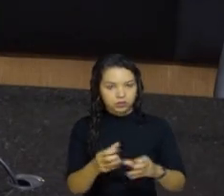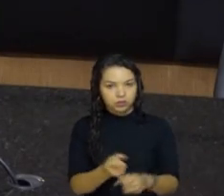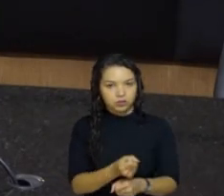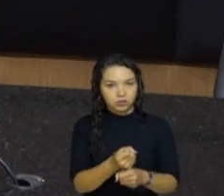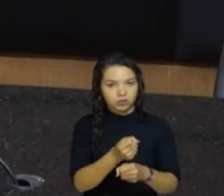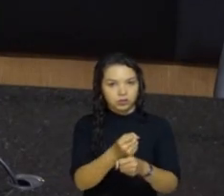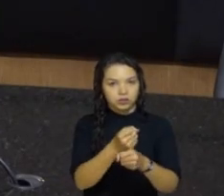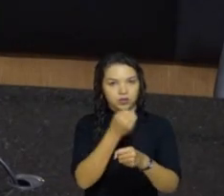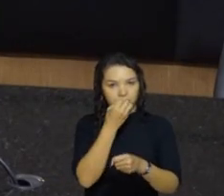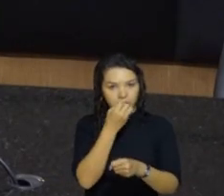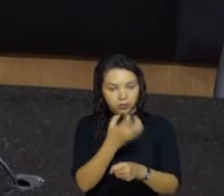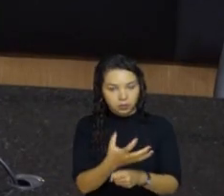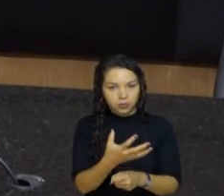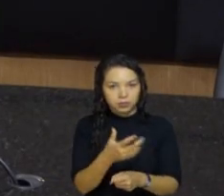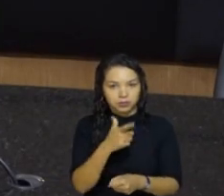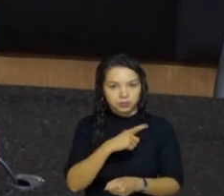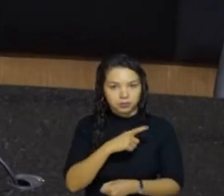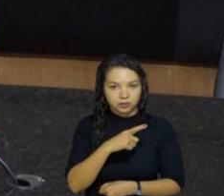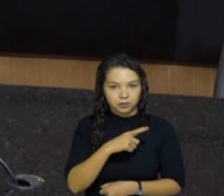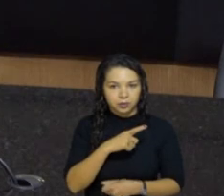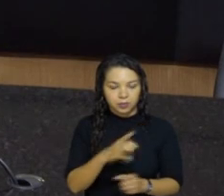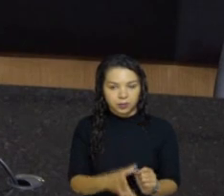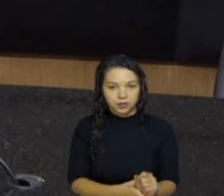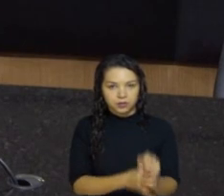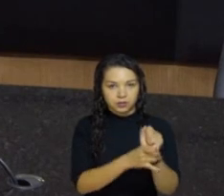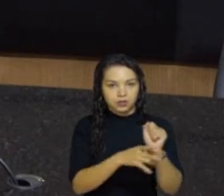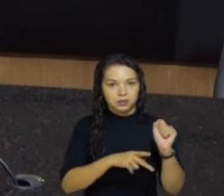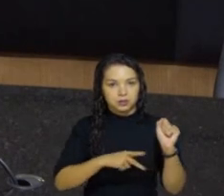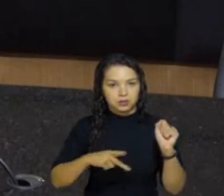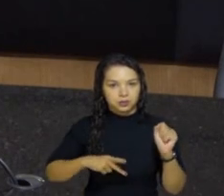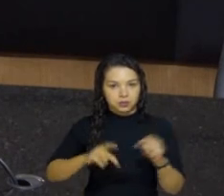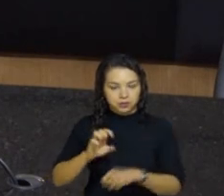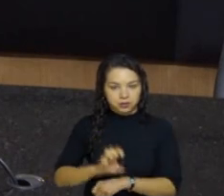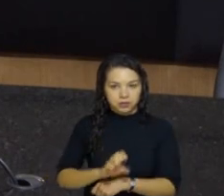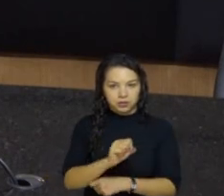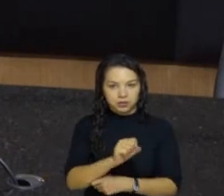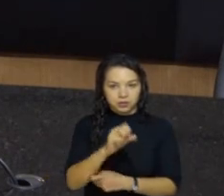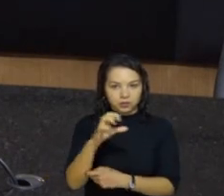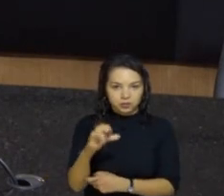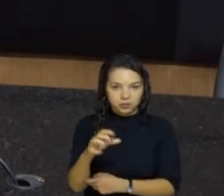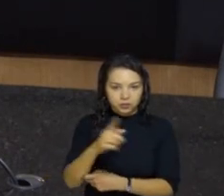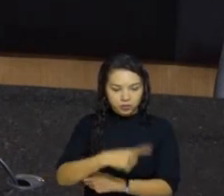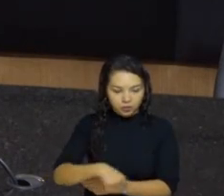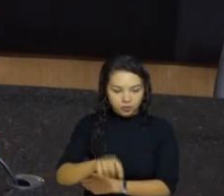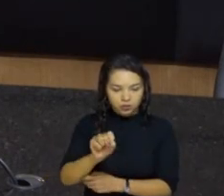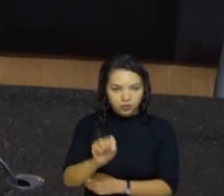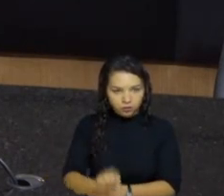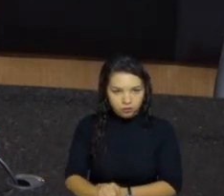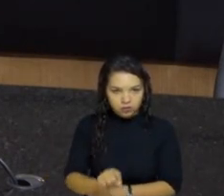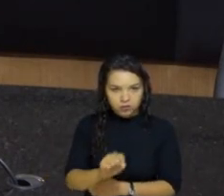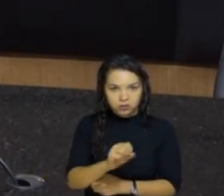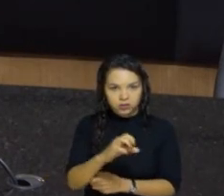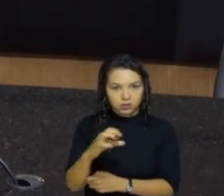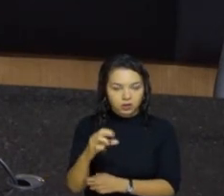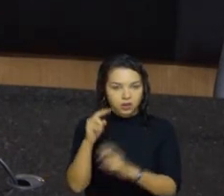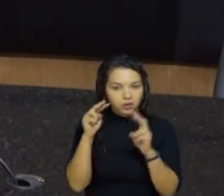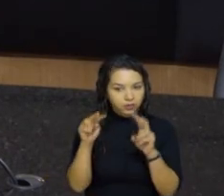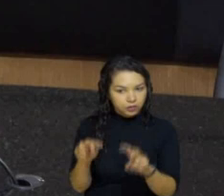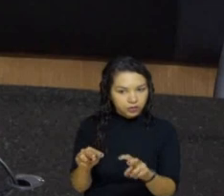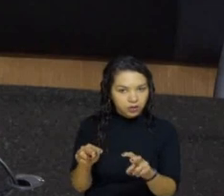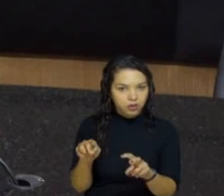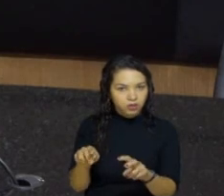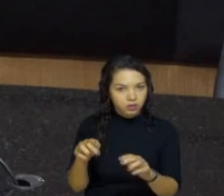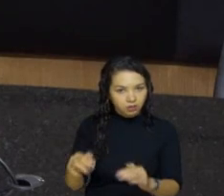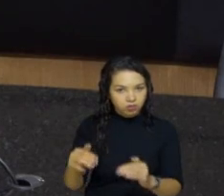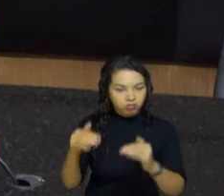trazido bons resultados para a segurança pública de Santa Catarina. Para nós, do sul de Santa Catarina, vê-lo numa posição